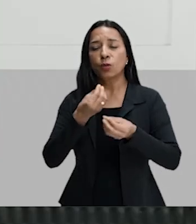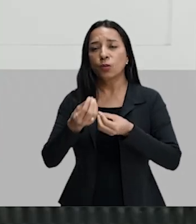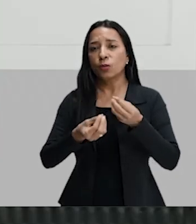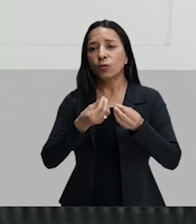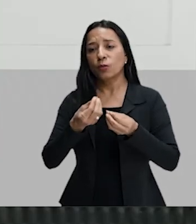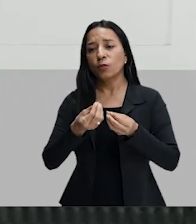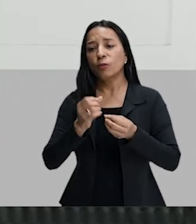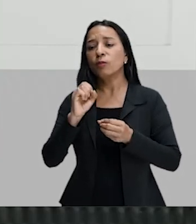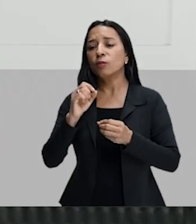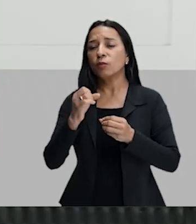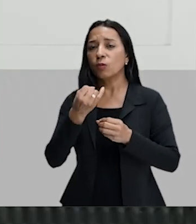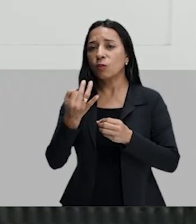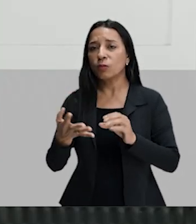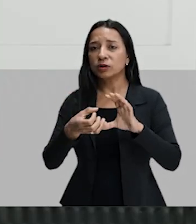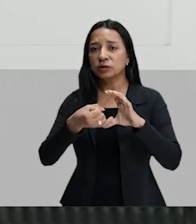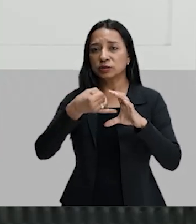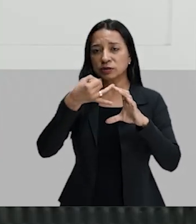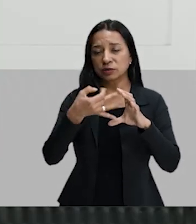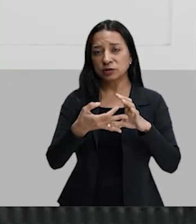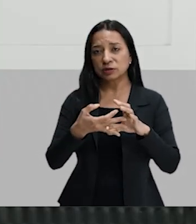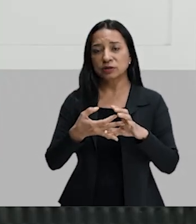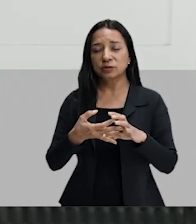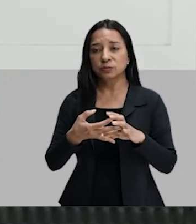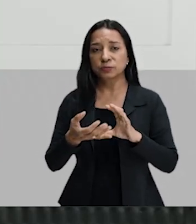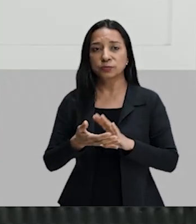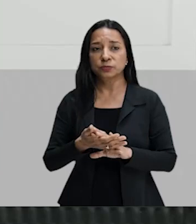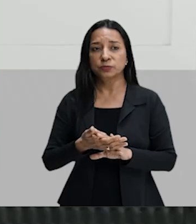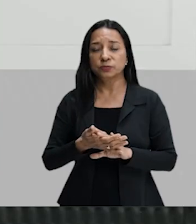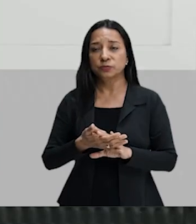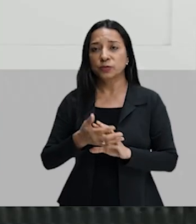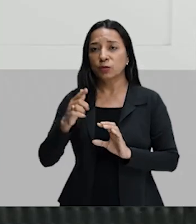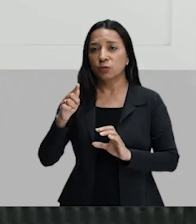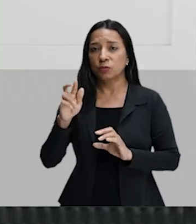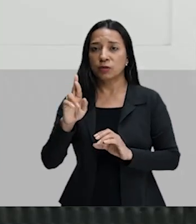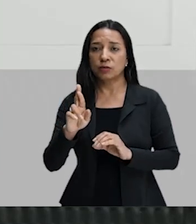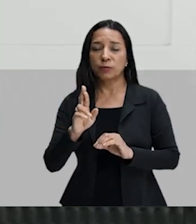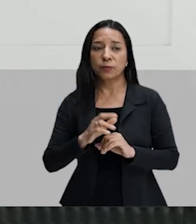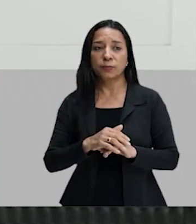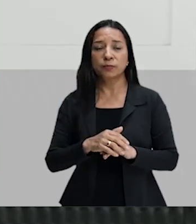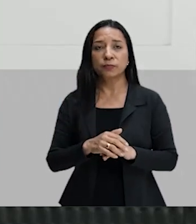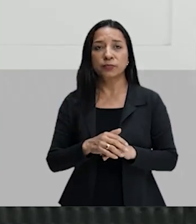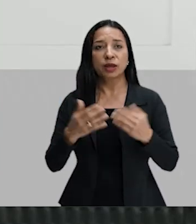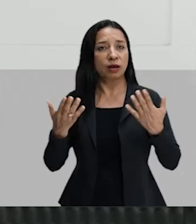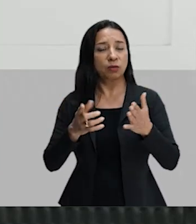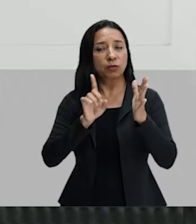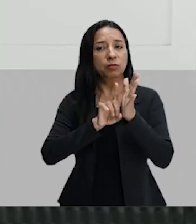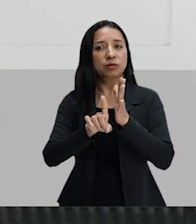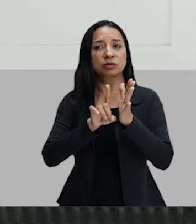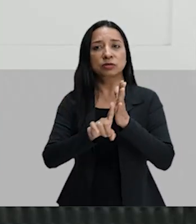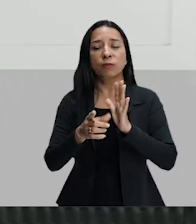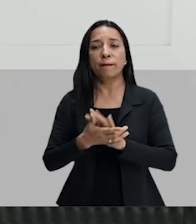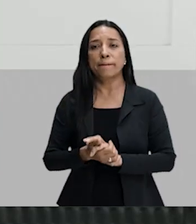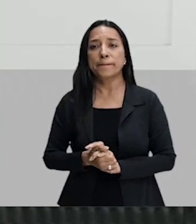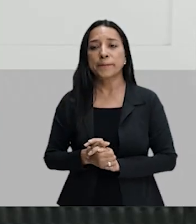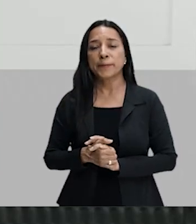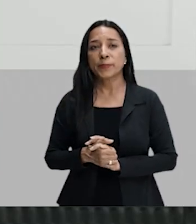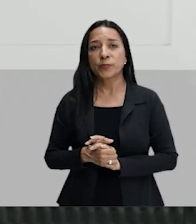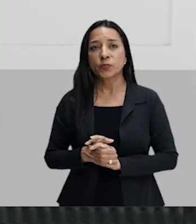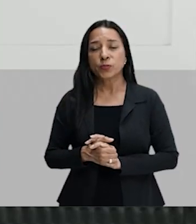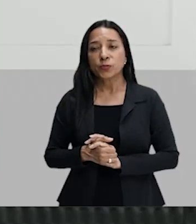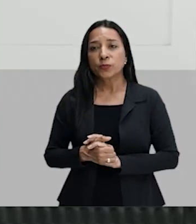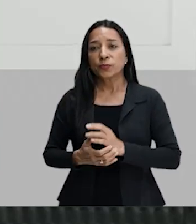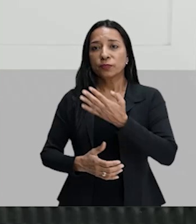que define o grau, como é que se determina o grau de um polinômio. Vamos botar assim uma questãozinha aqui, ó. Determine o valor de